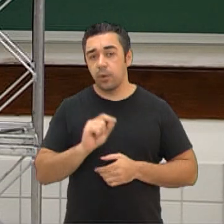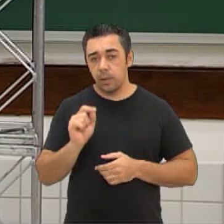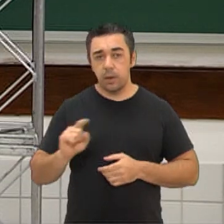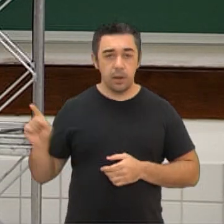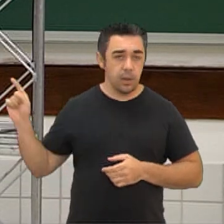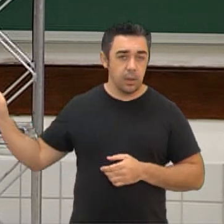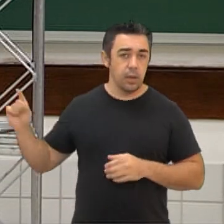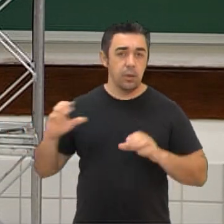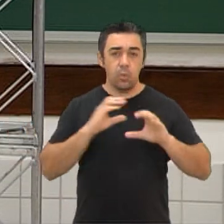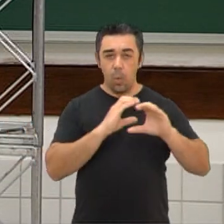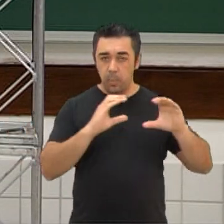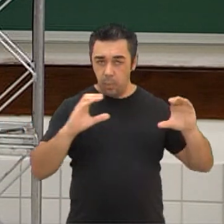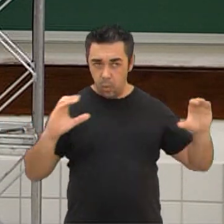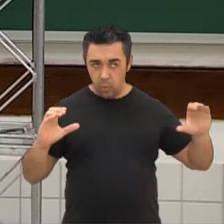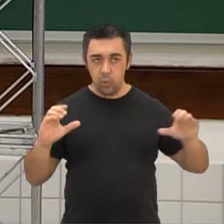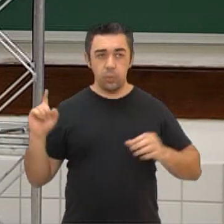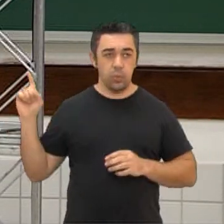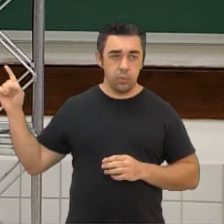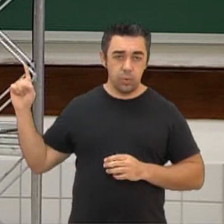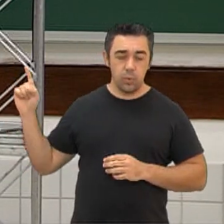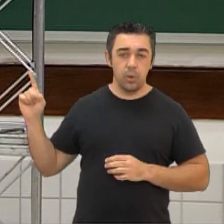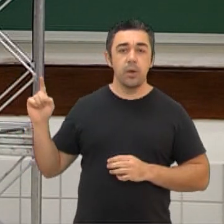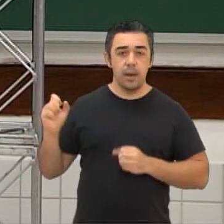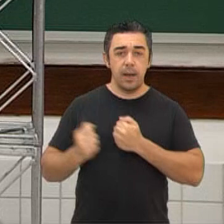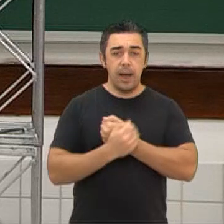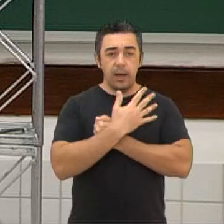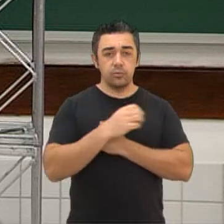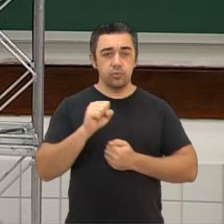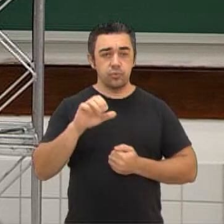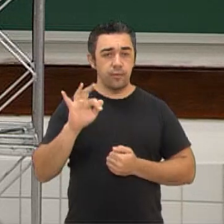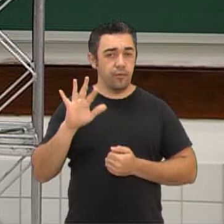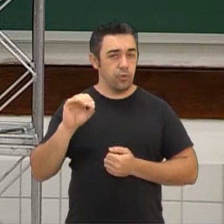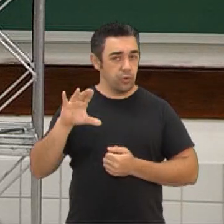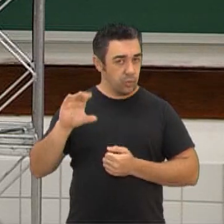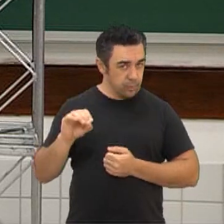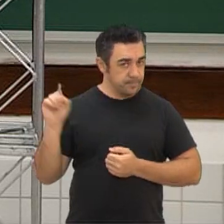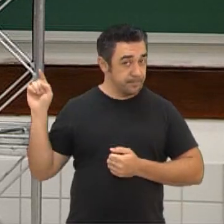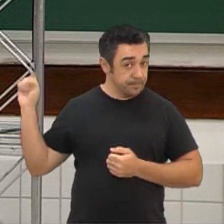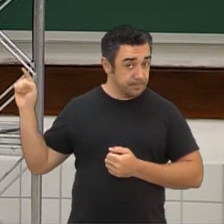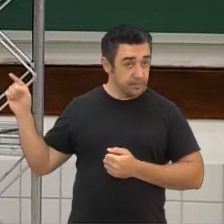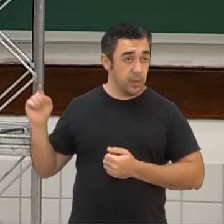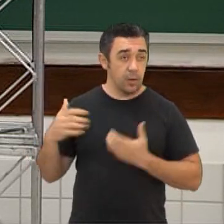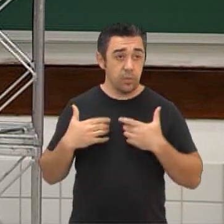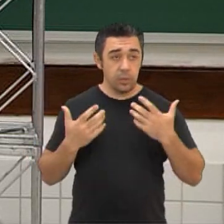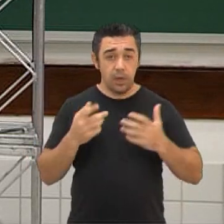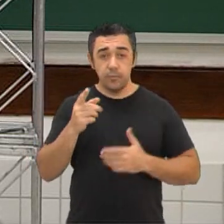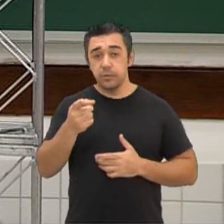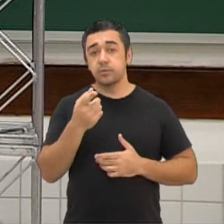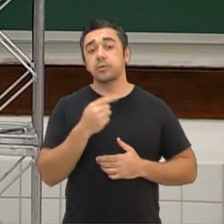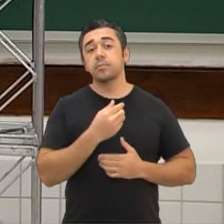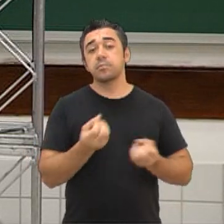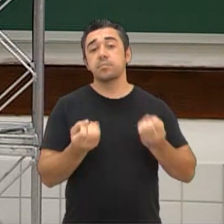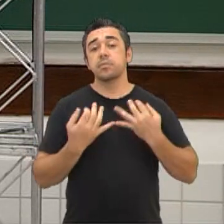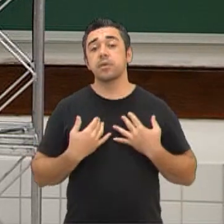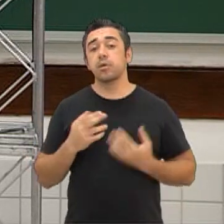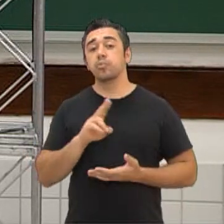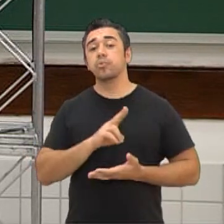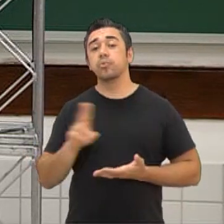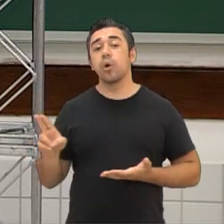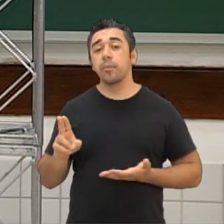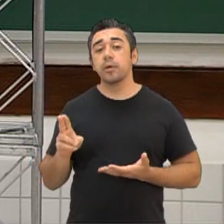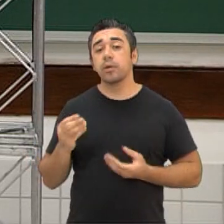um composto, né, um ácido sulfônico representado, certo? E eu quero que vocês me deem o nome